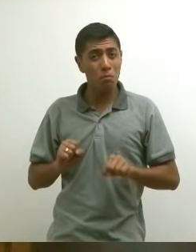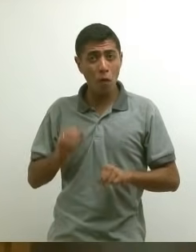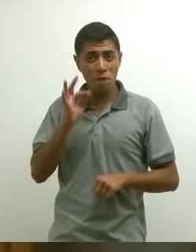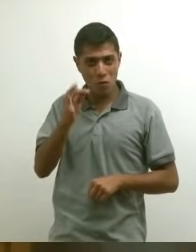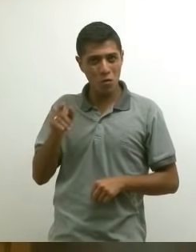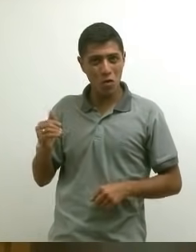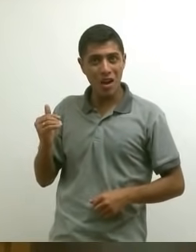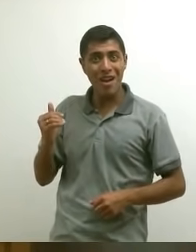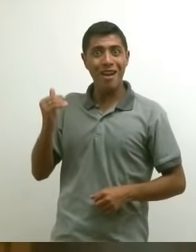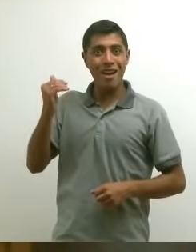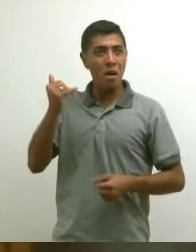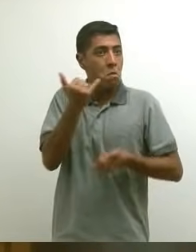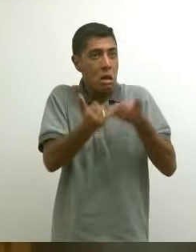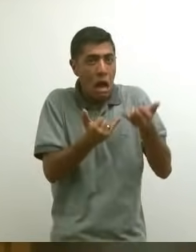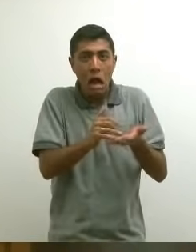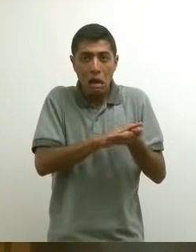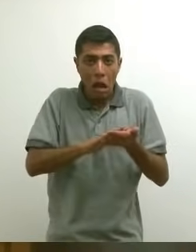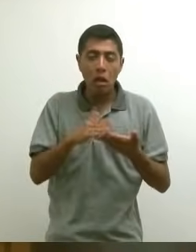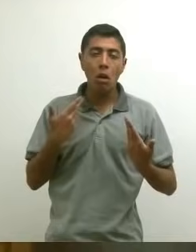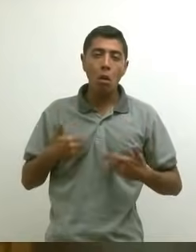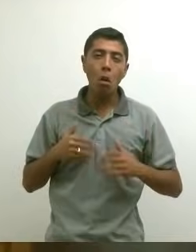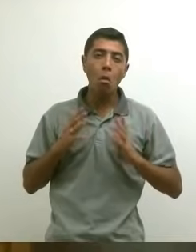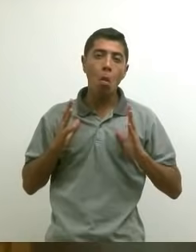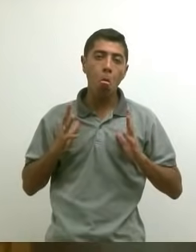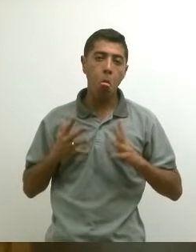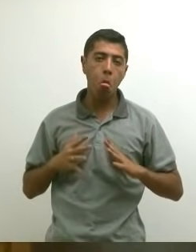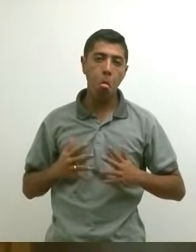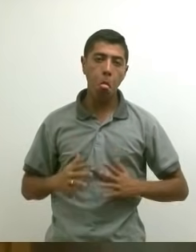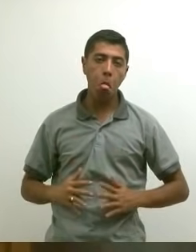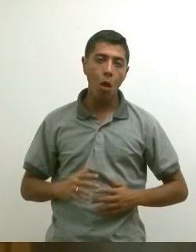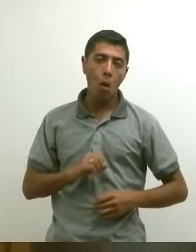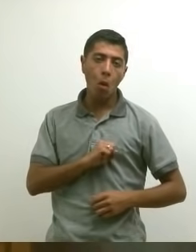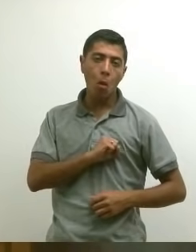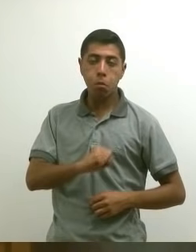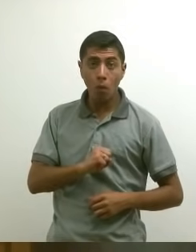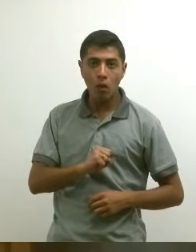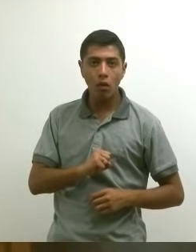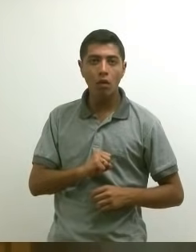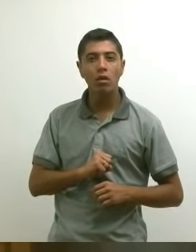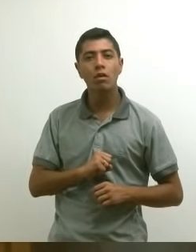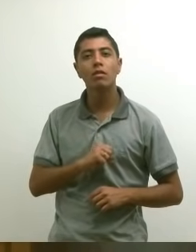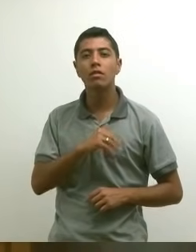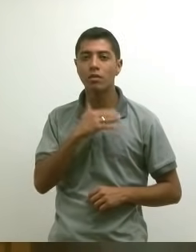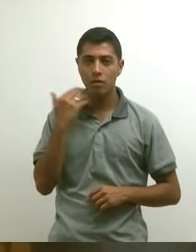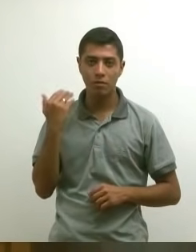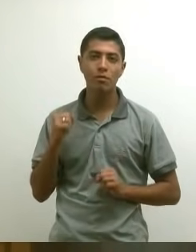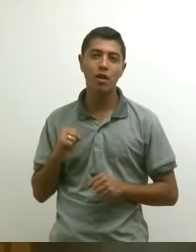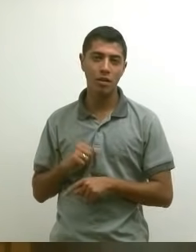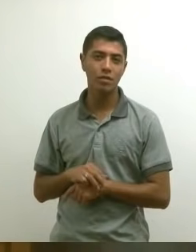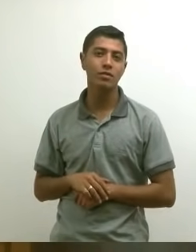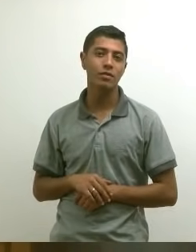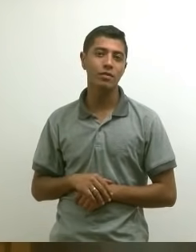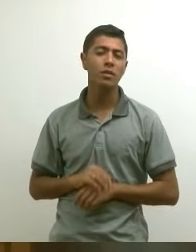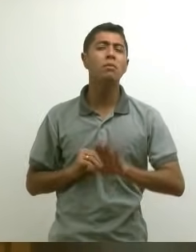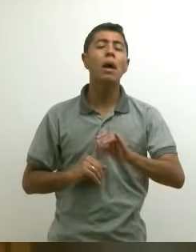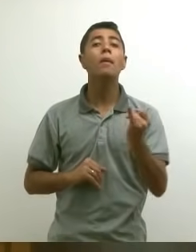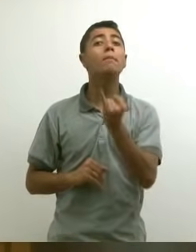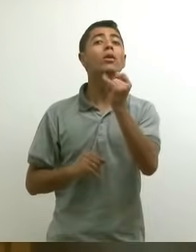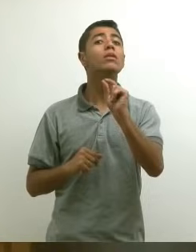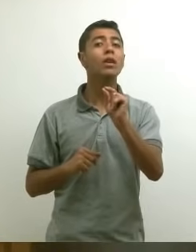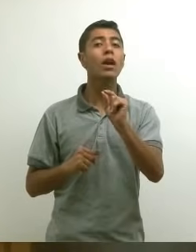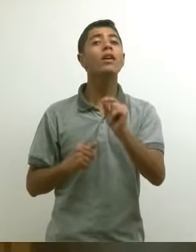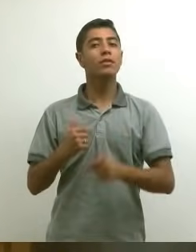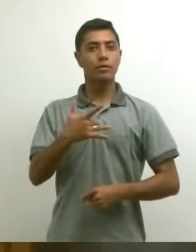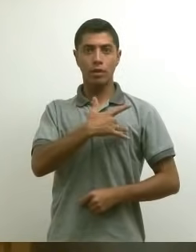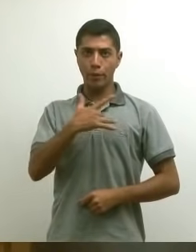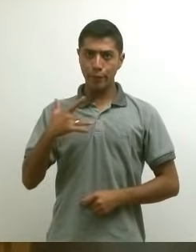água não vai ter pra te arc assim essa questão básica da genii é fundamental então esse risco agora a gente sabe hoje